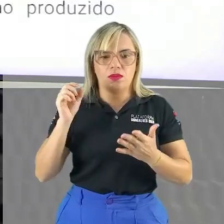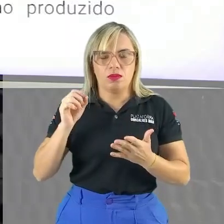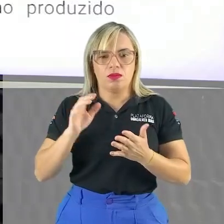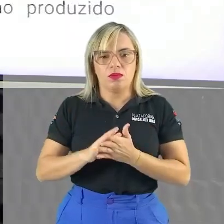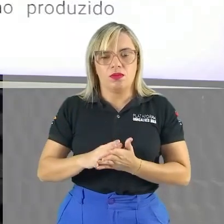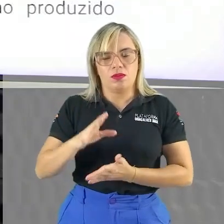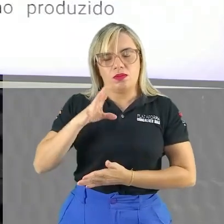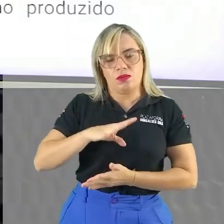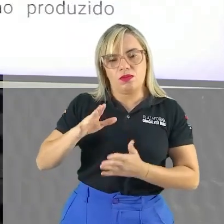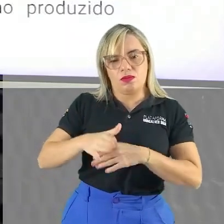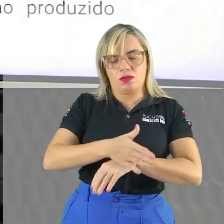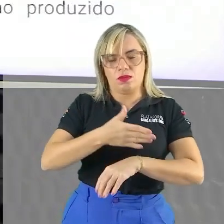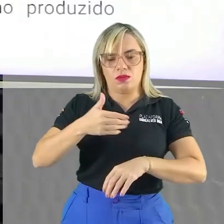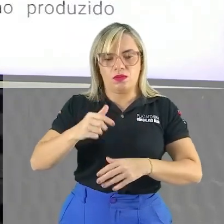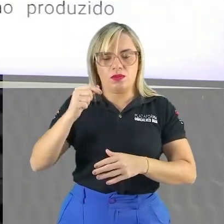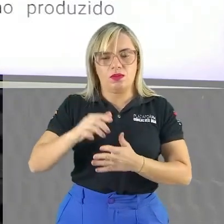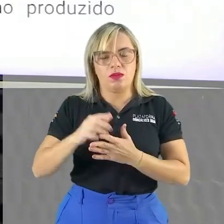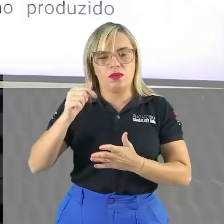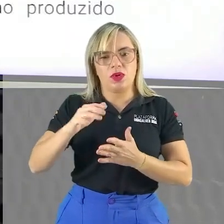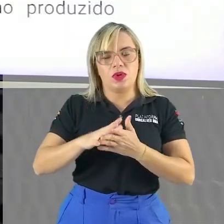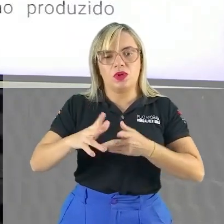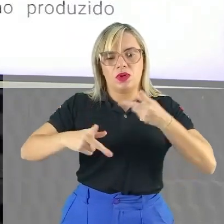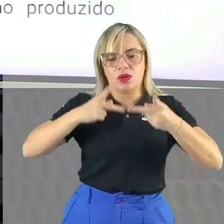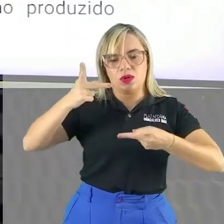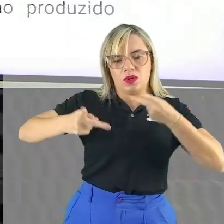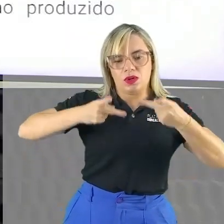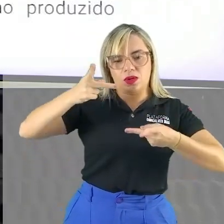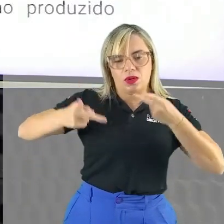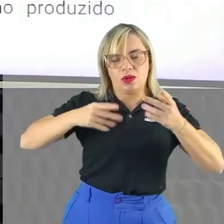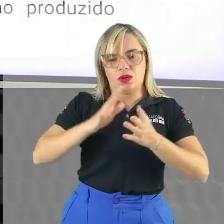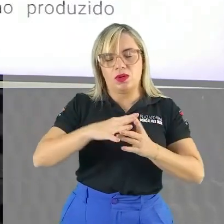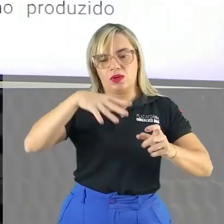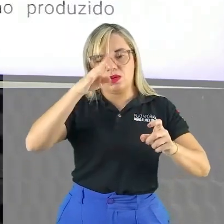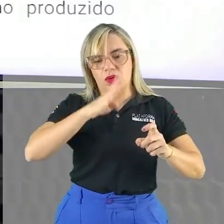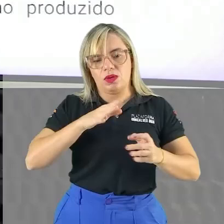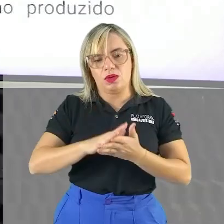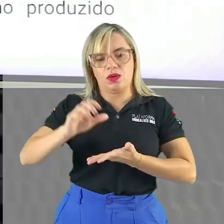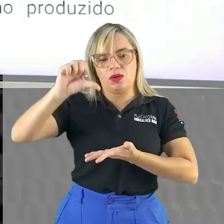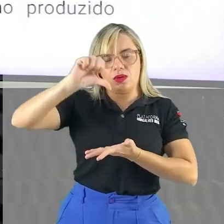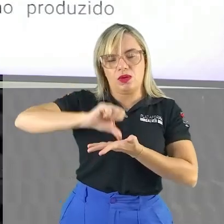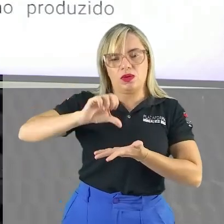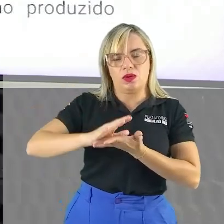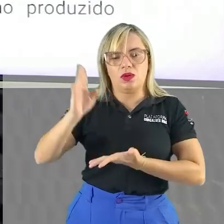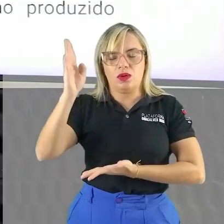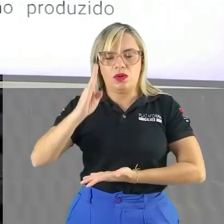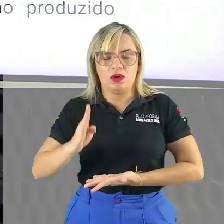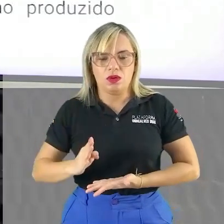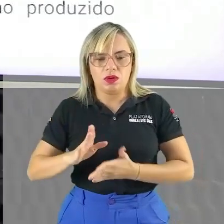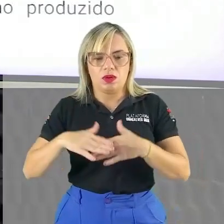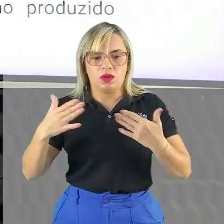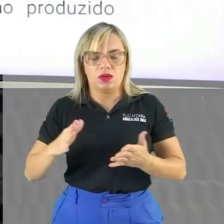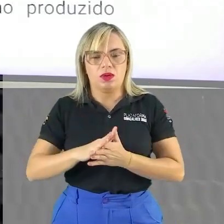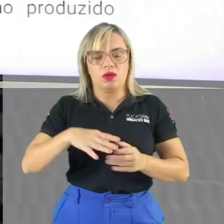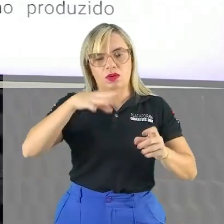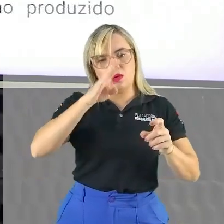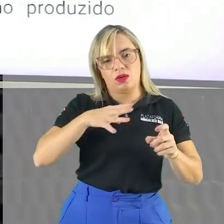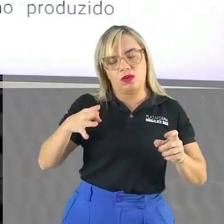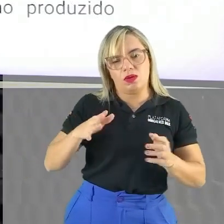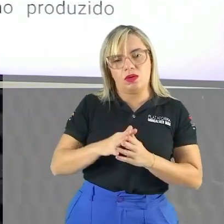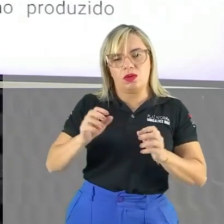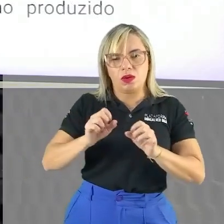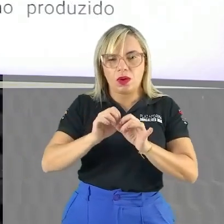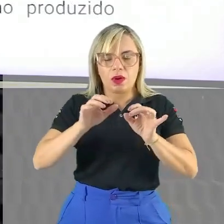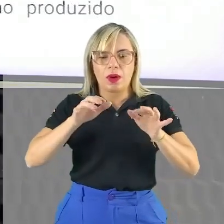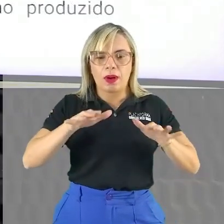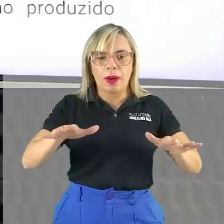o português seria melhor falado, né, pronunciado. E aí é o mito da Atenas brasileira, né, no lugar em que se